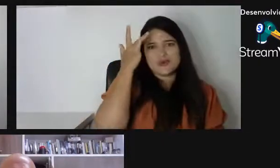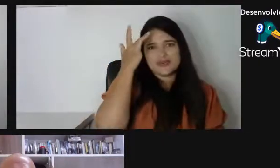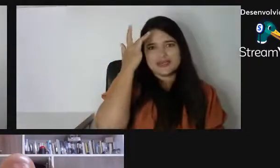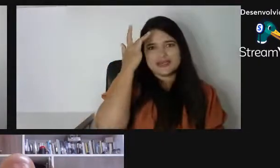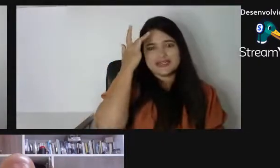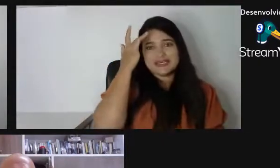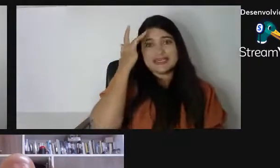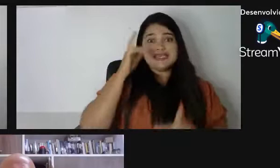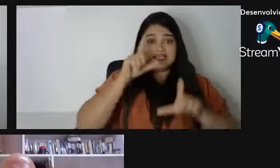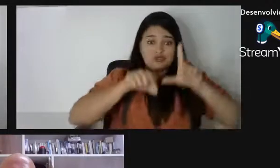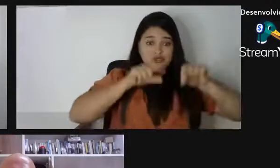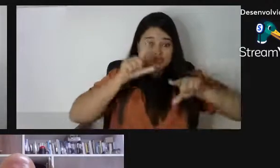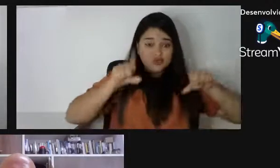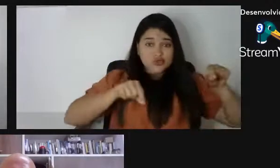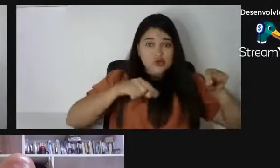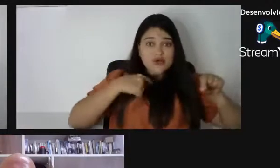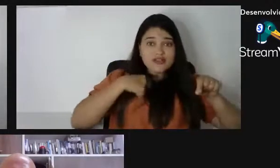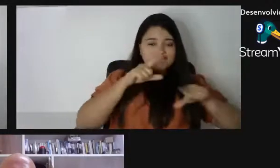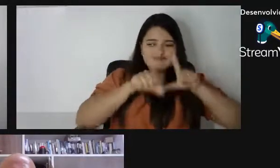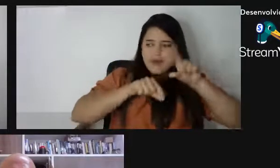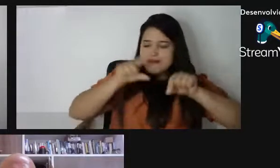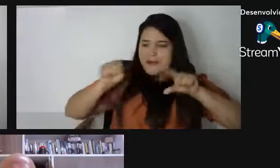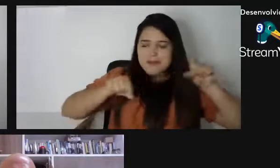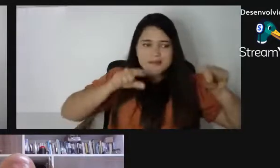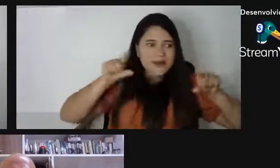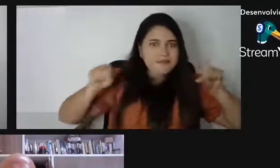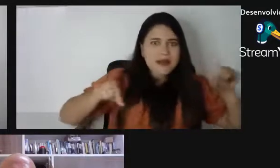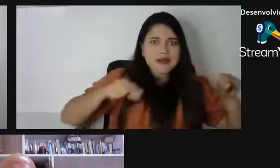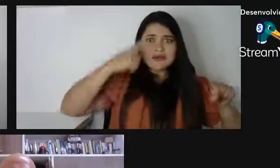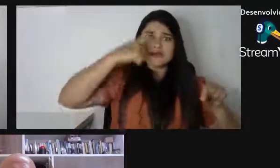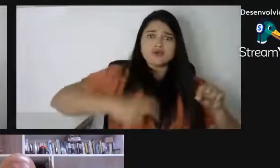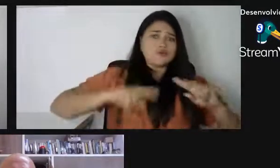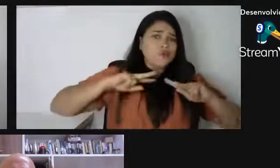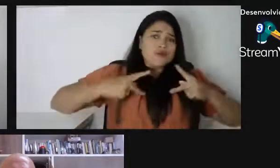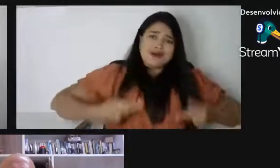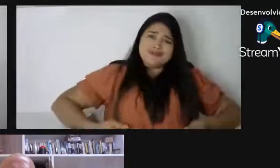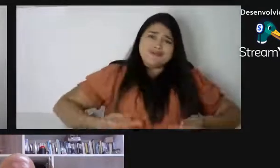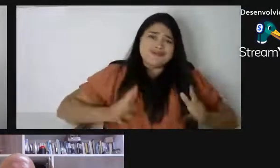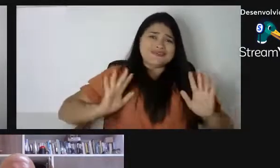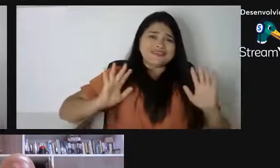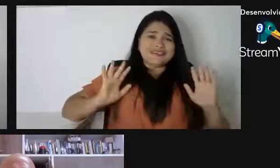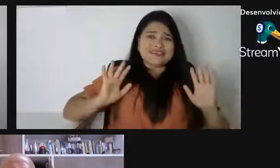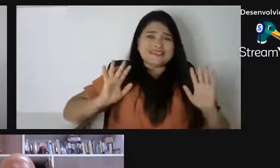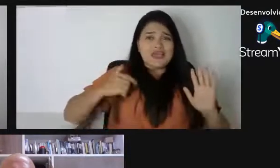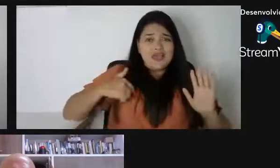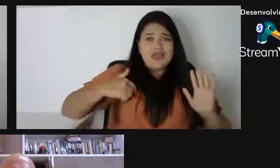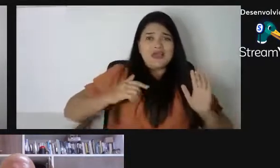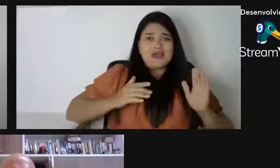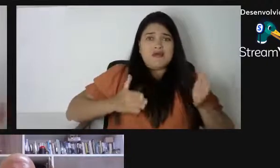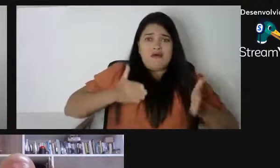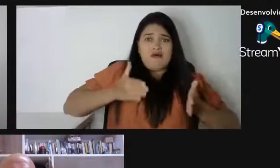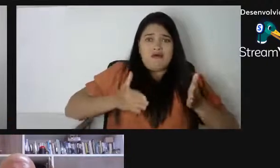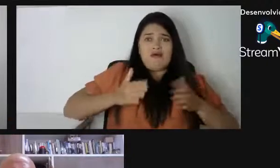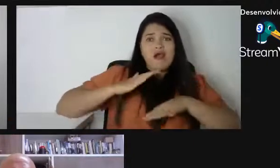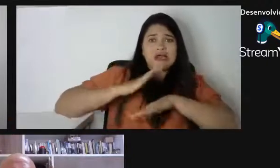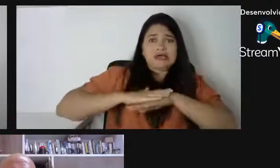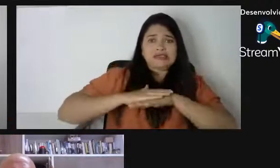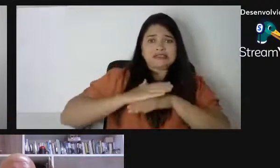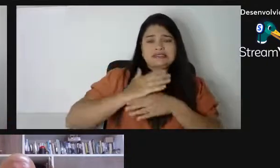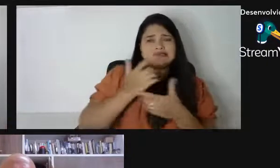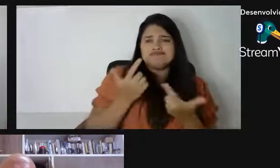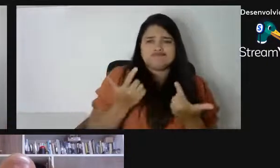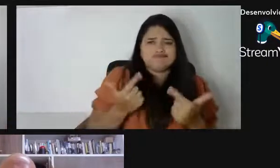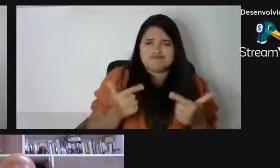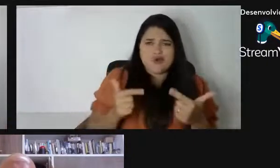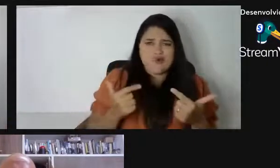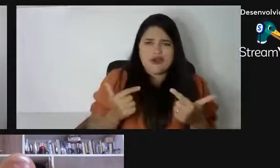você toma são decisões que são de uma pessoa humana. Nós não somos robôs, máquinas, né, que tomam... E